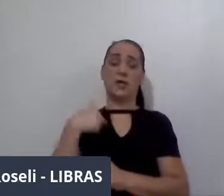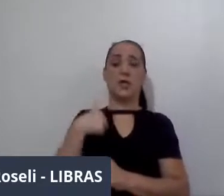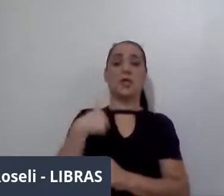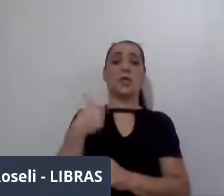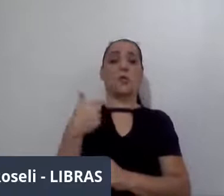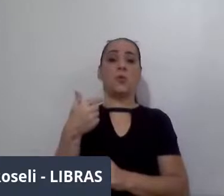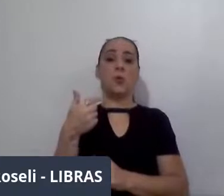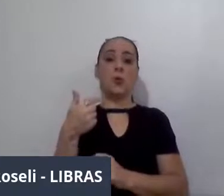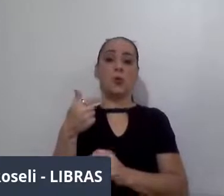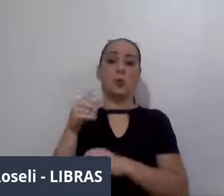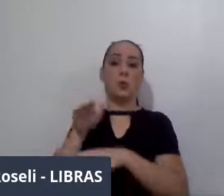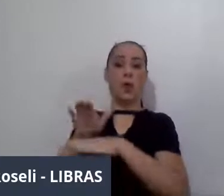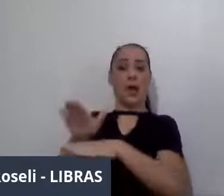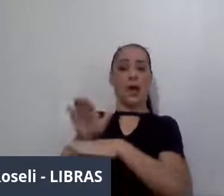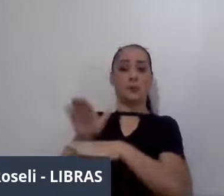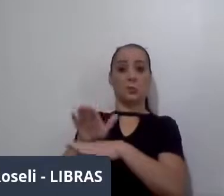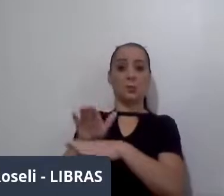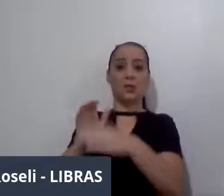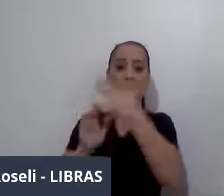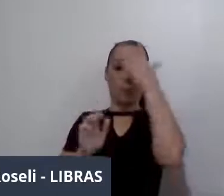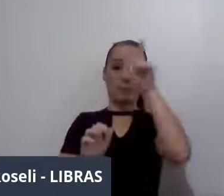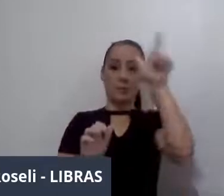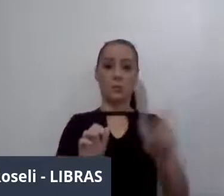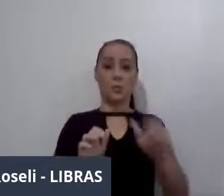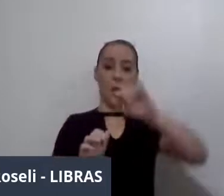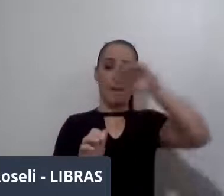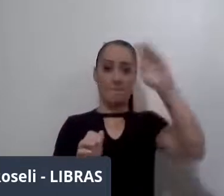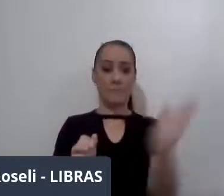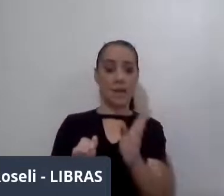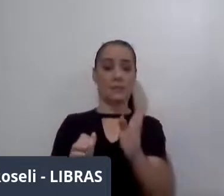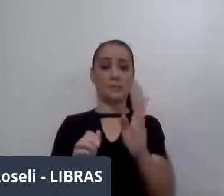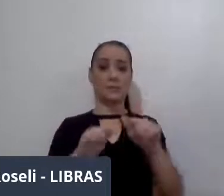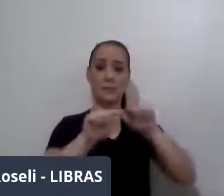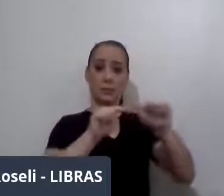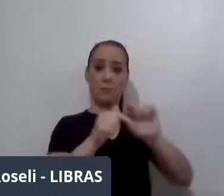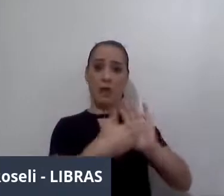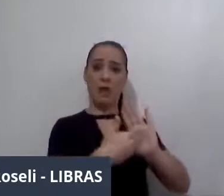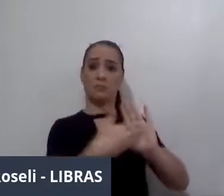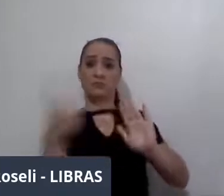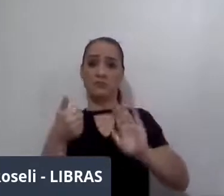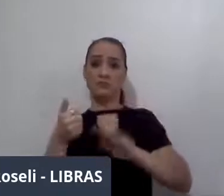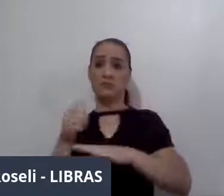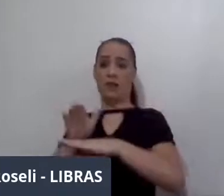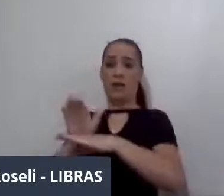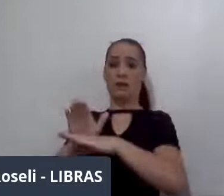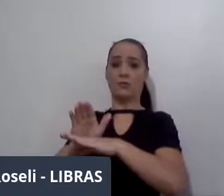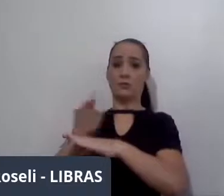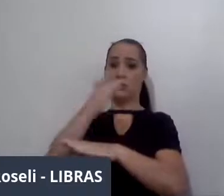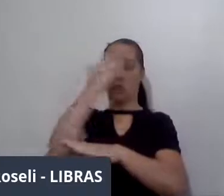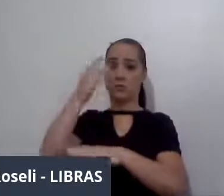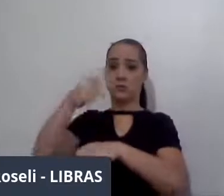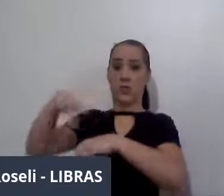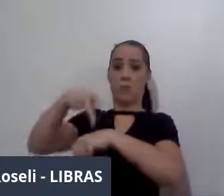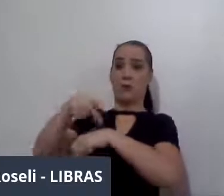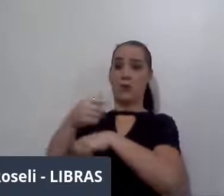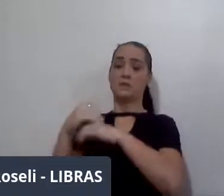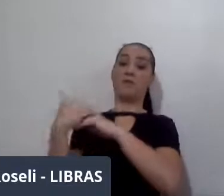trabalho dos brasileiros. E isso é uma falácia, isso não é verdade. Primeiro, porque no Brasil nós temos hoje cerca de